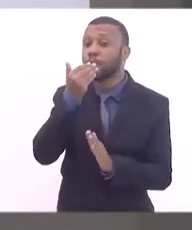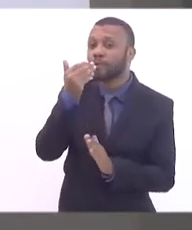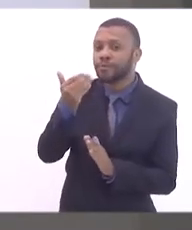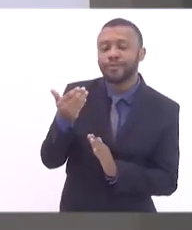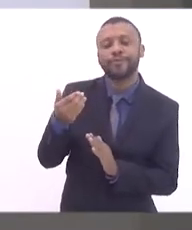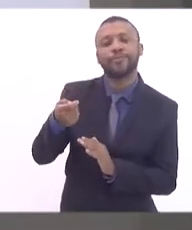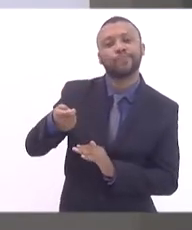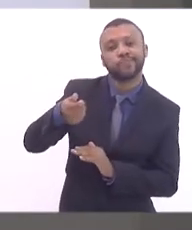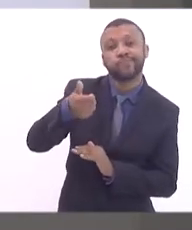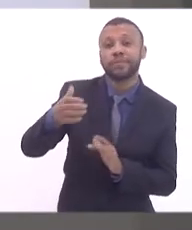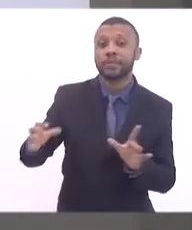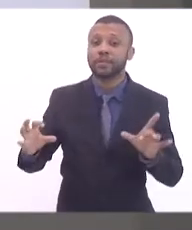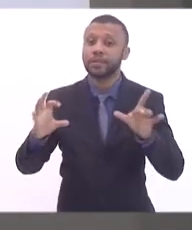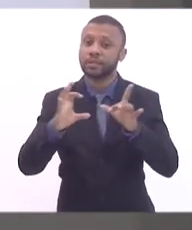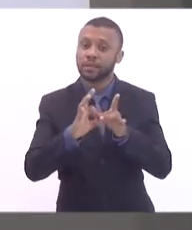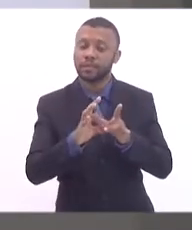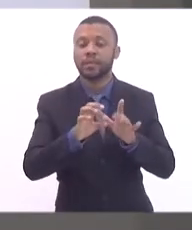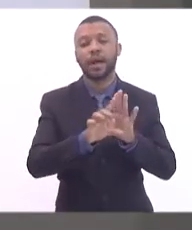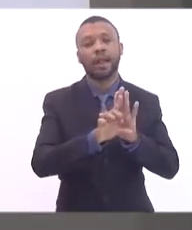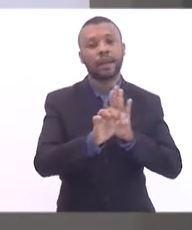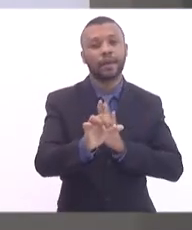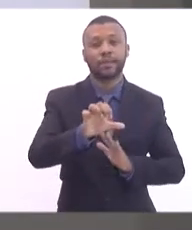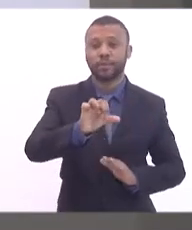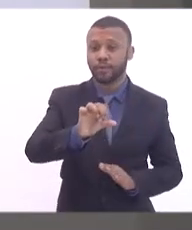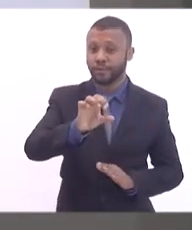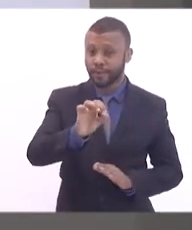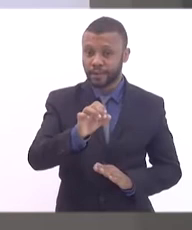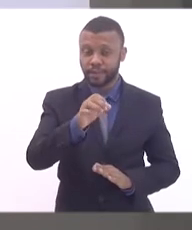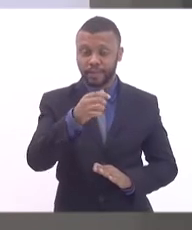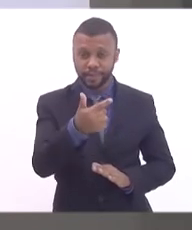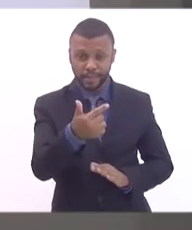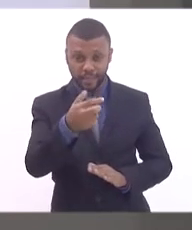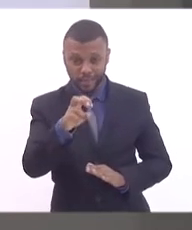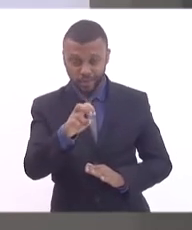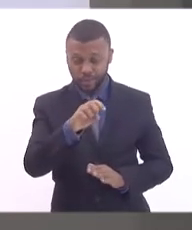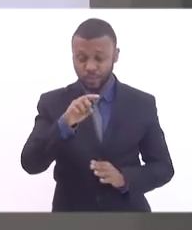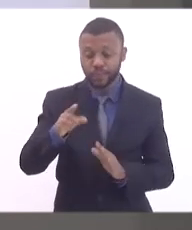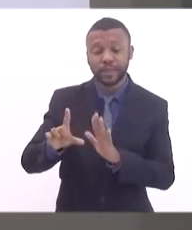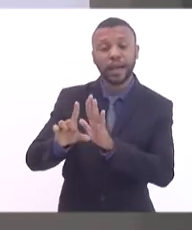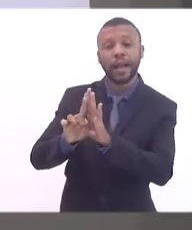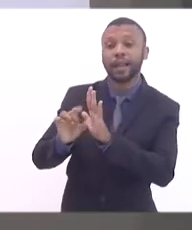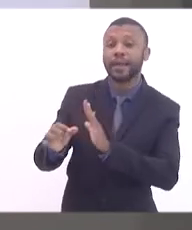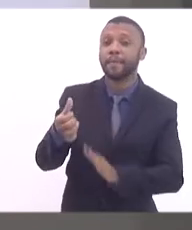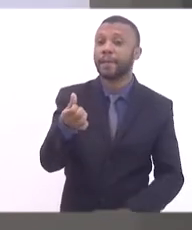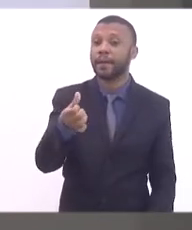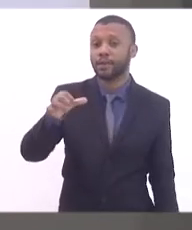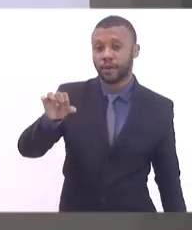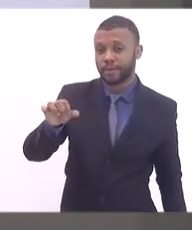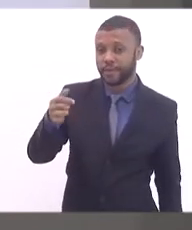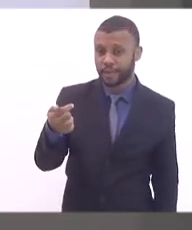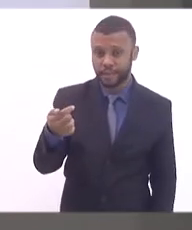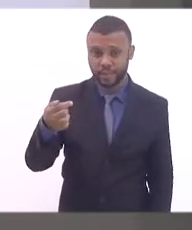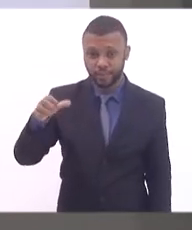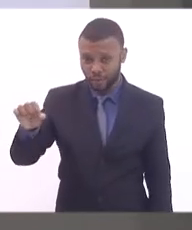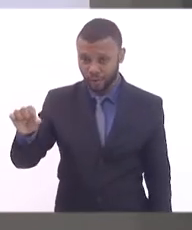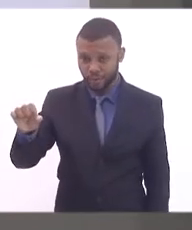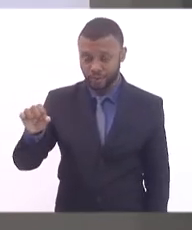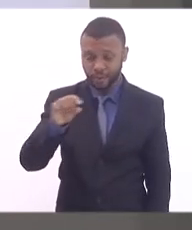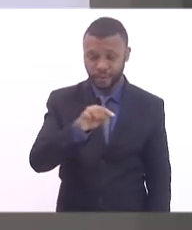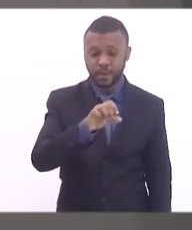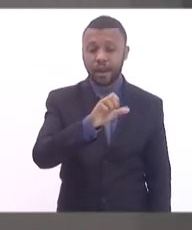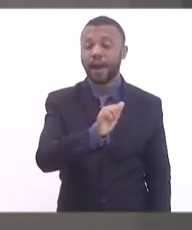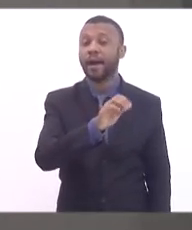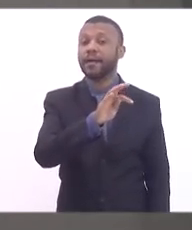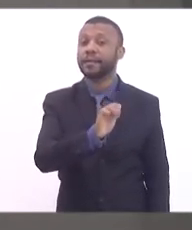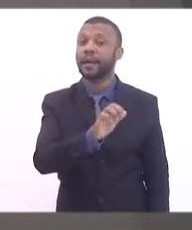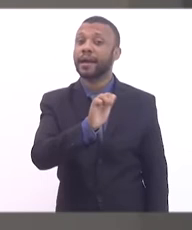para ler 9025 que o atacado e a Lei 6769 791 há 11 por cento